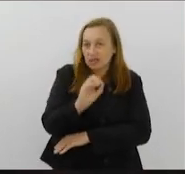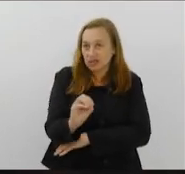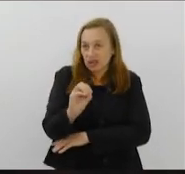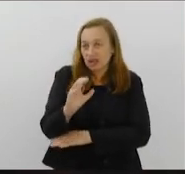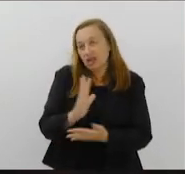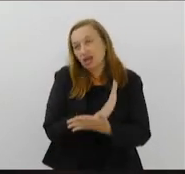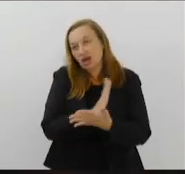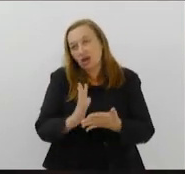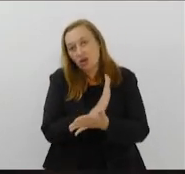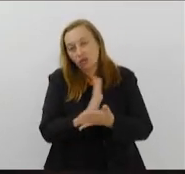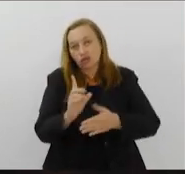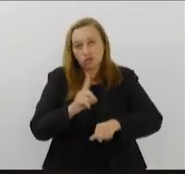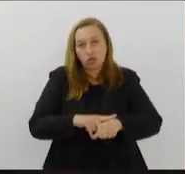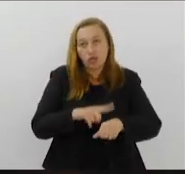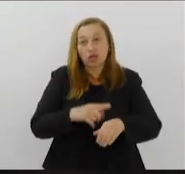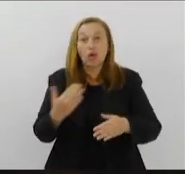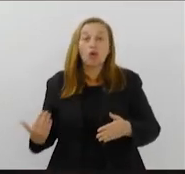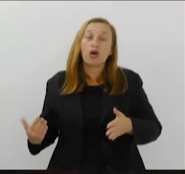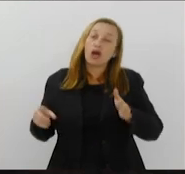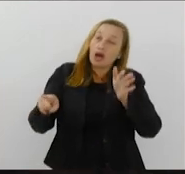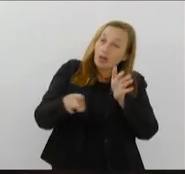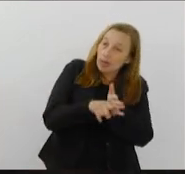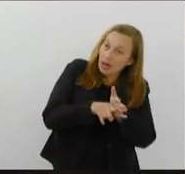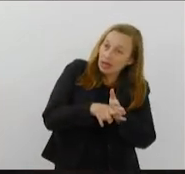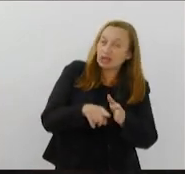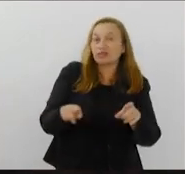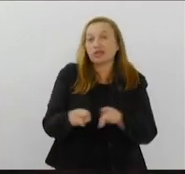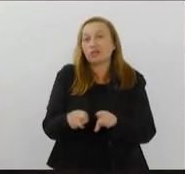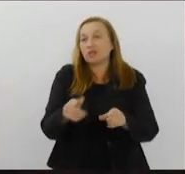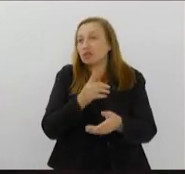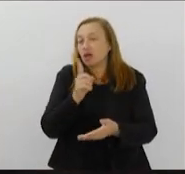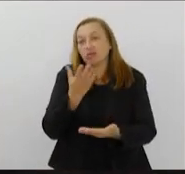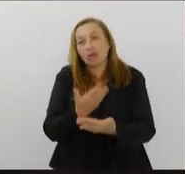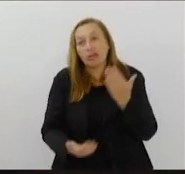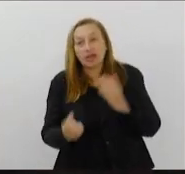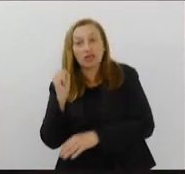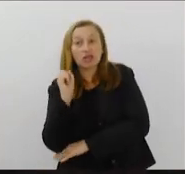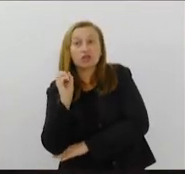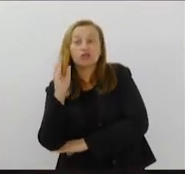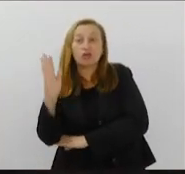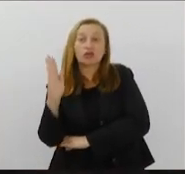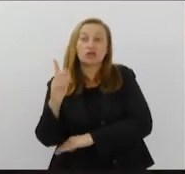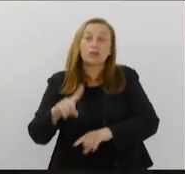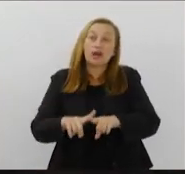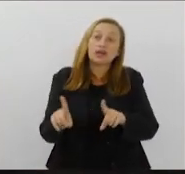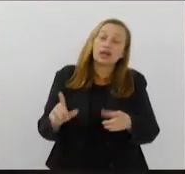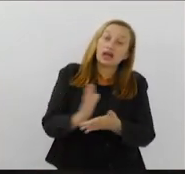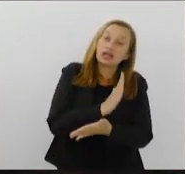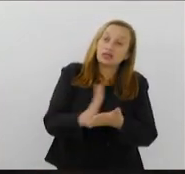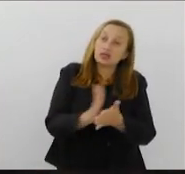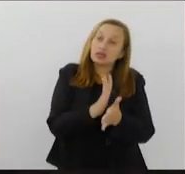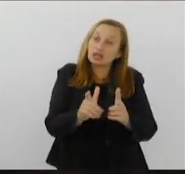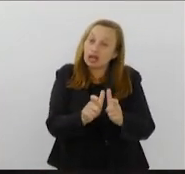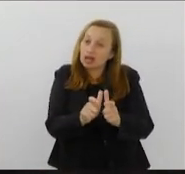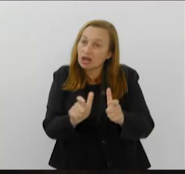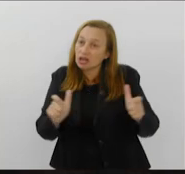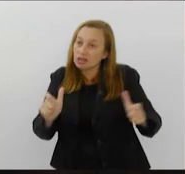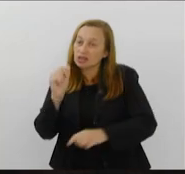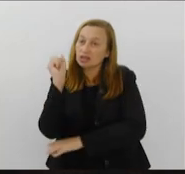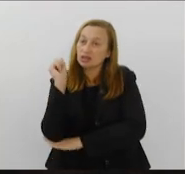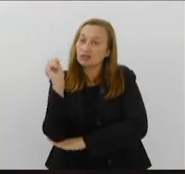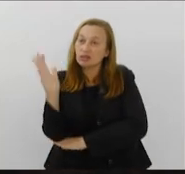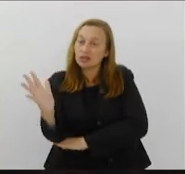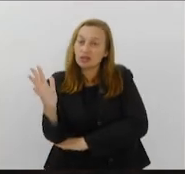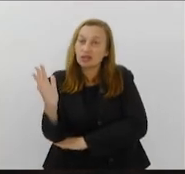momentos até negativa, né? A gente não está perdendo floresta, e às vezes a gente está aumentando a floresta. Então, com isso, a gente, na verdade, está